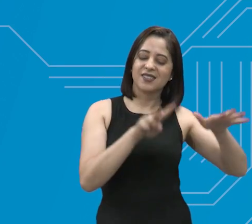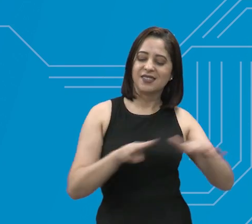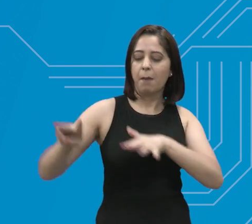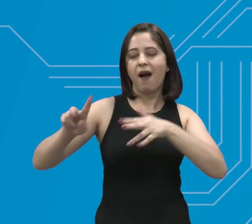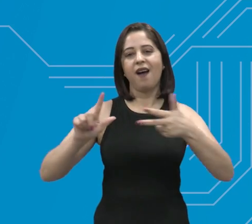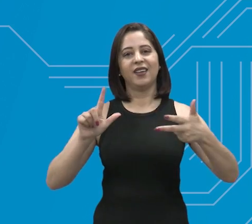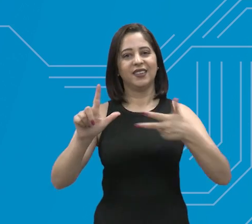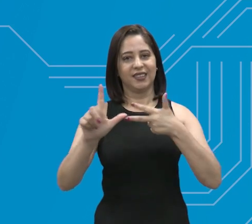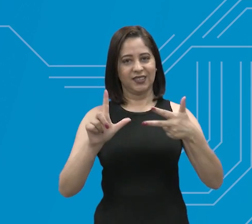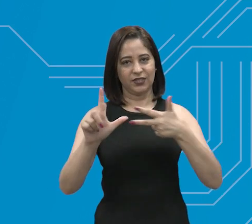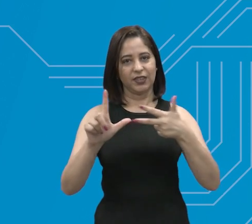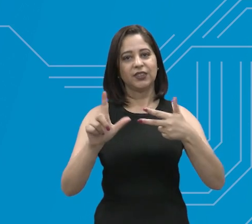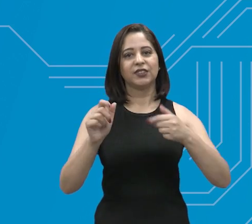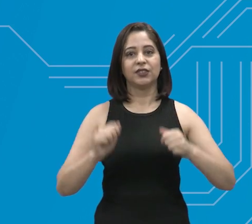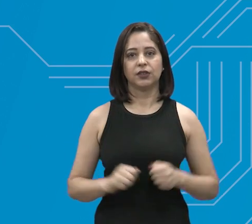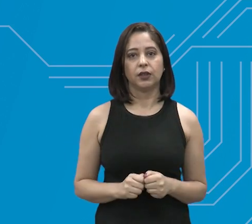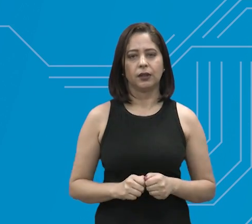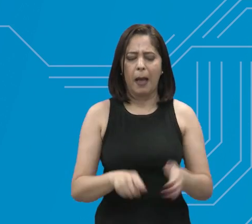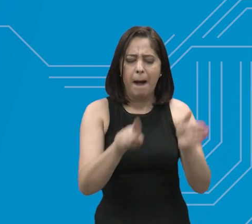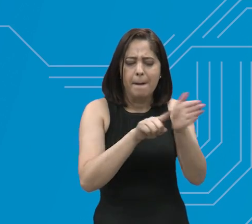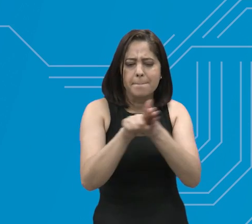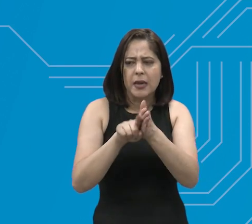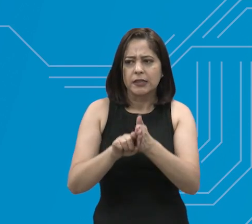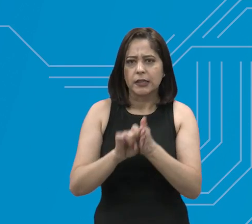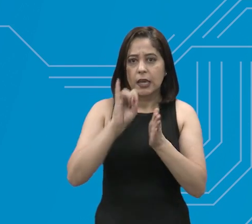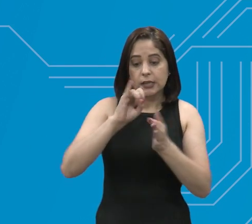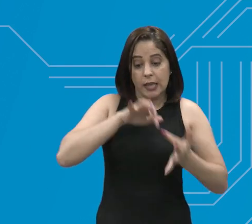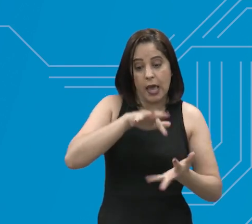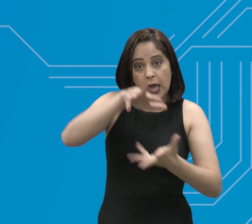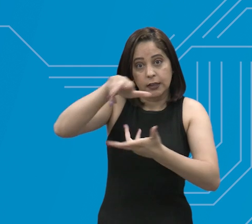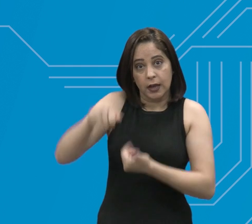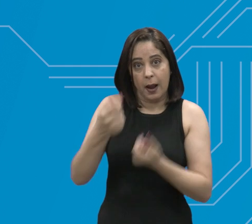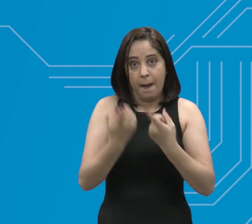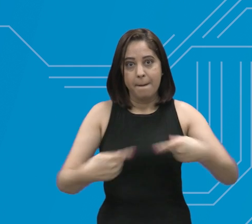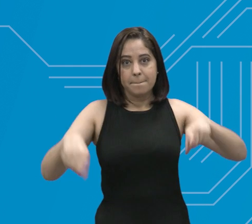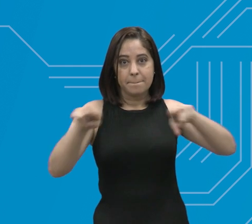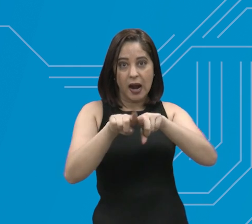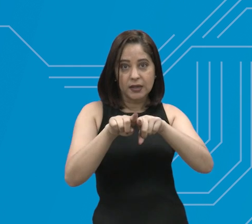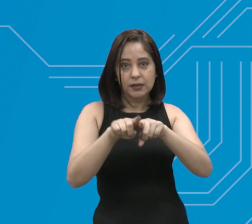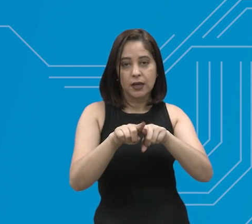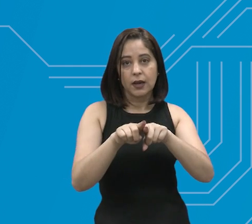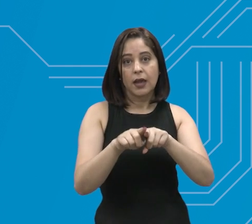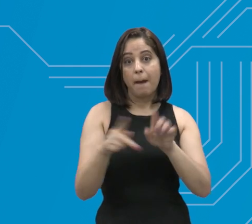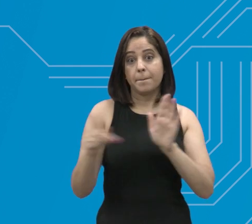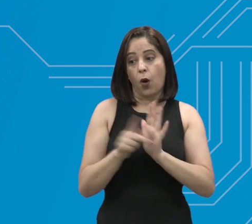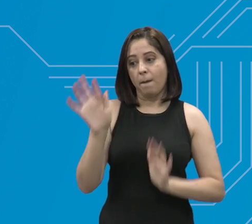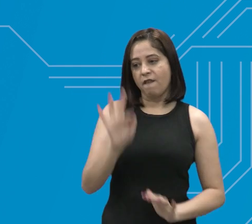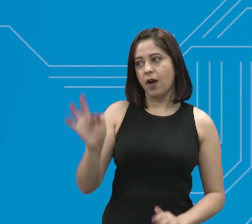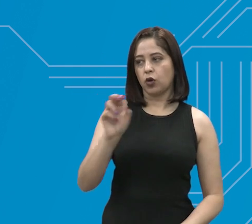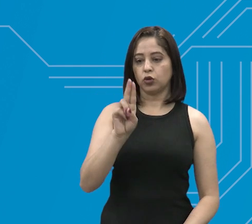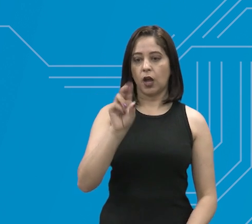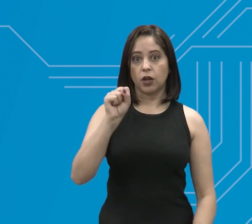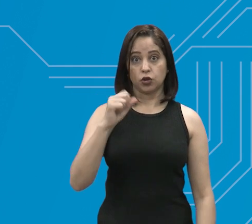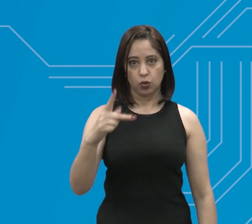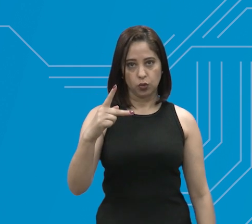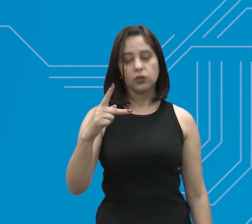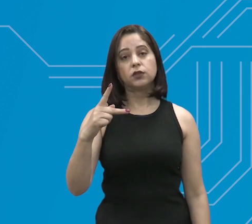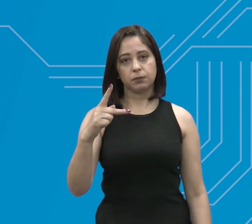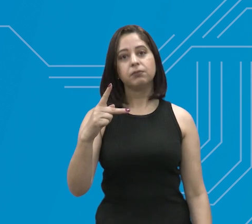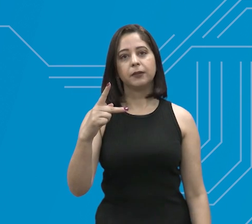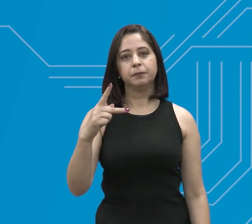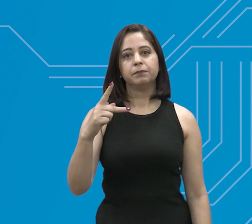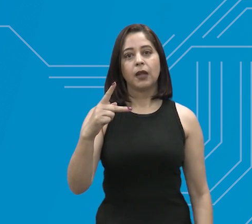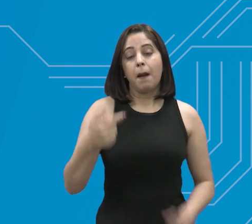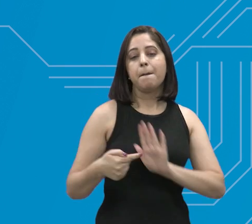Voltamos com Semana Legislativa. Um estudo internacional realizado em parceria com pesquisadores da USP, a Universidade de